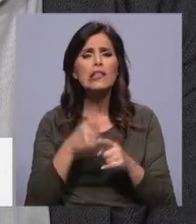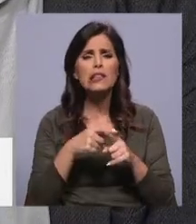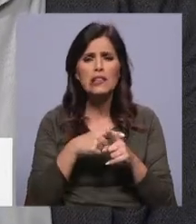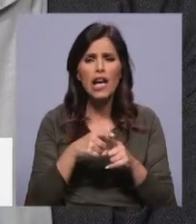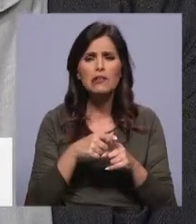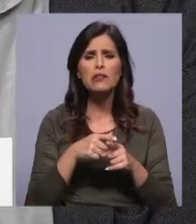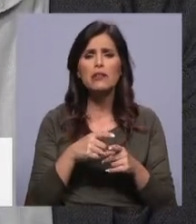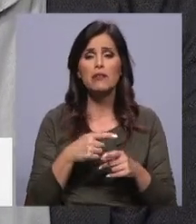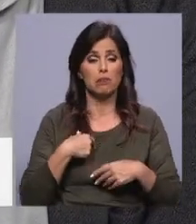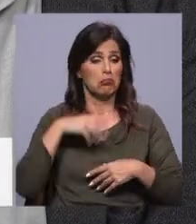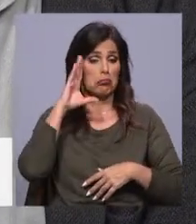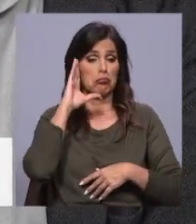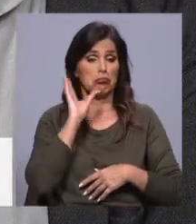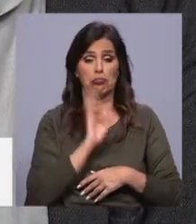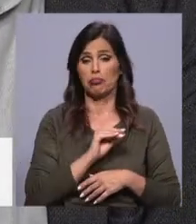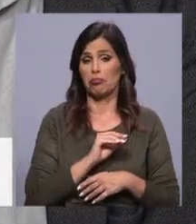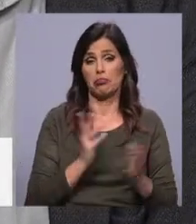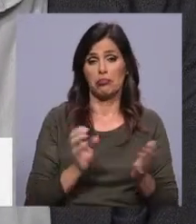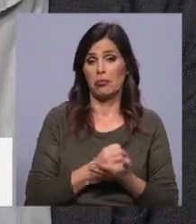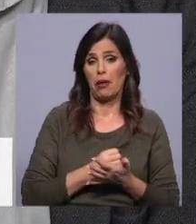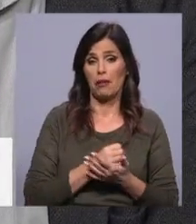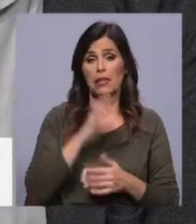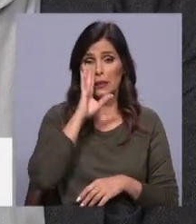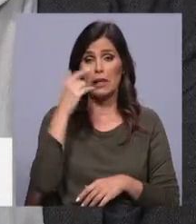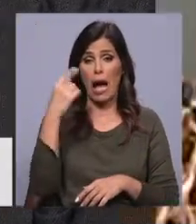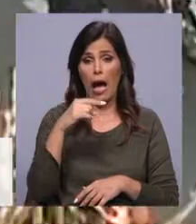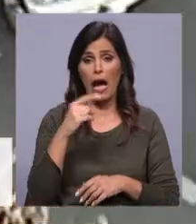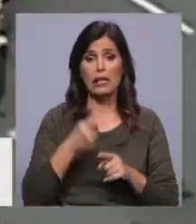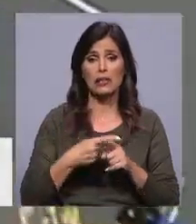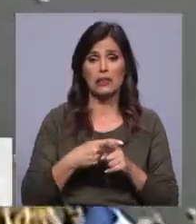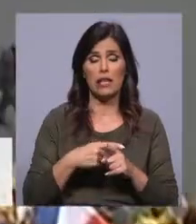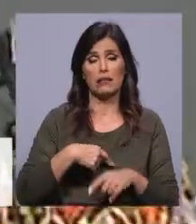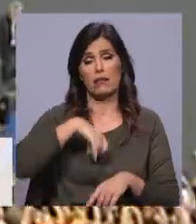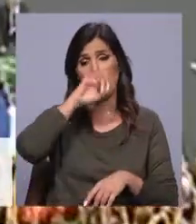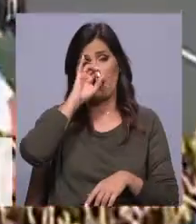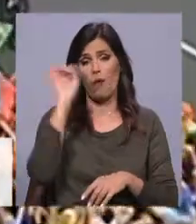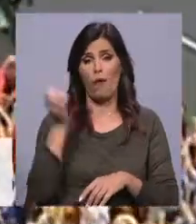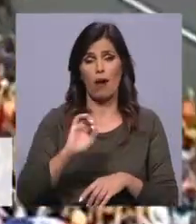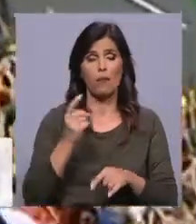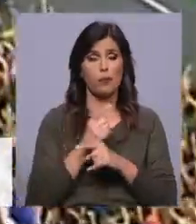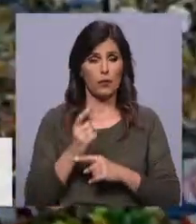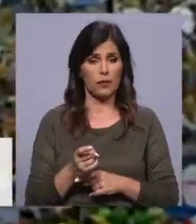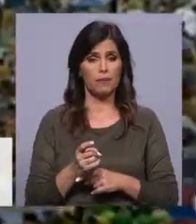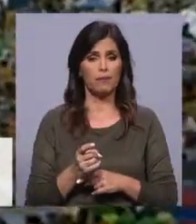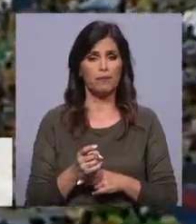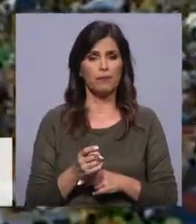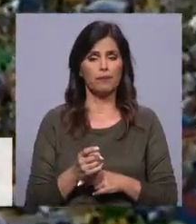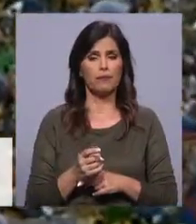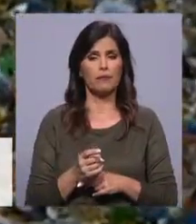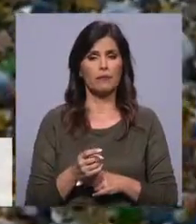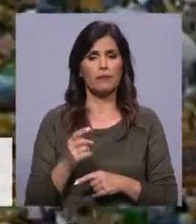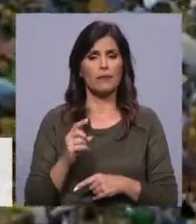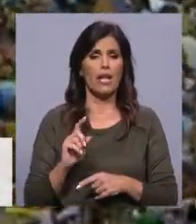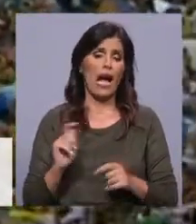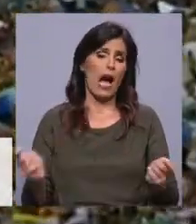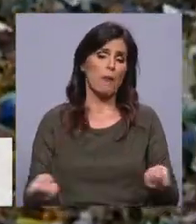não tenho conhecimento dessa interessados mesmo que haja essa entrevistada isso não me surpreenderia porque repara eh sempre